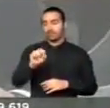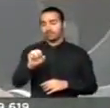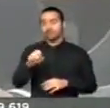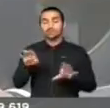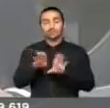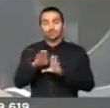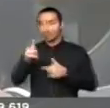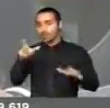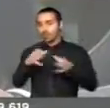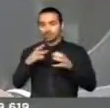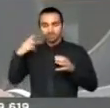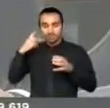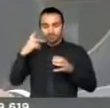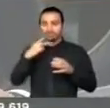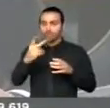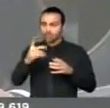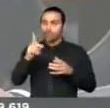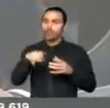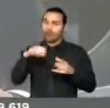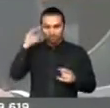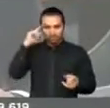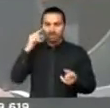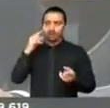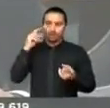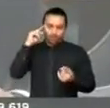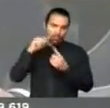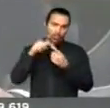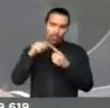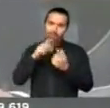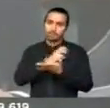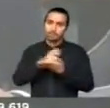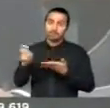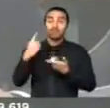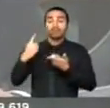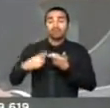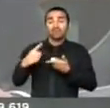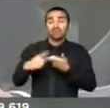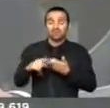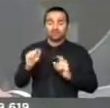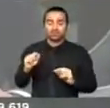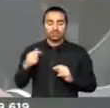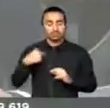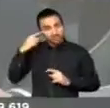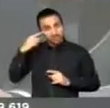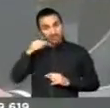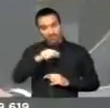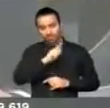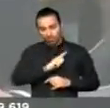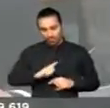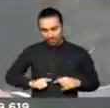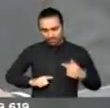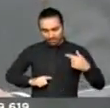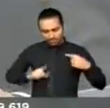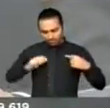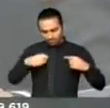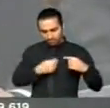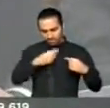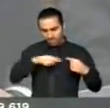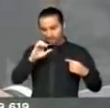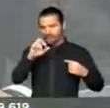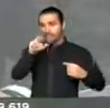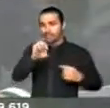que já declararam que são a favor do impeachment, porque acham que esse governo é um governo criminoso.